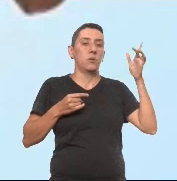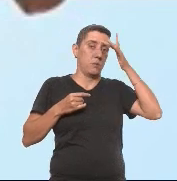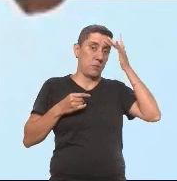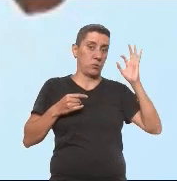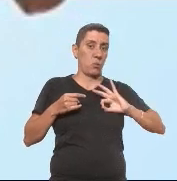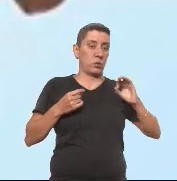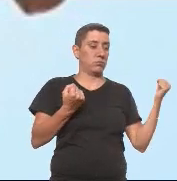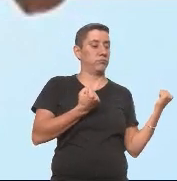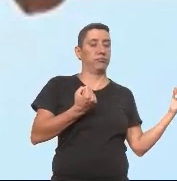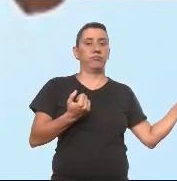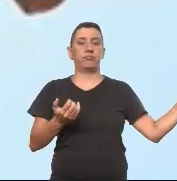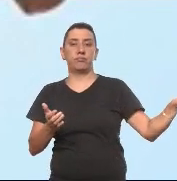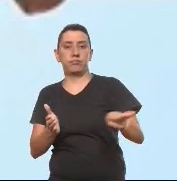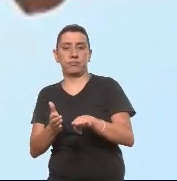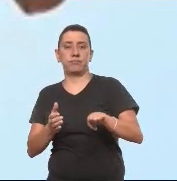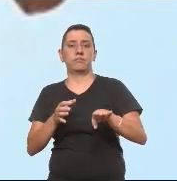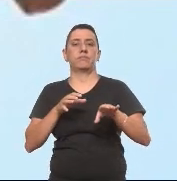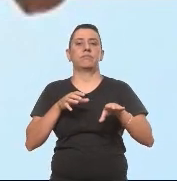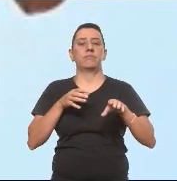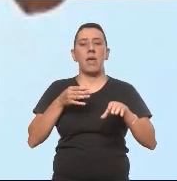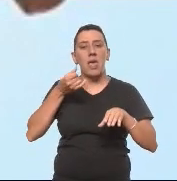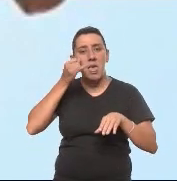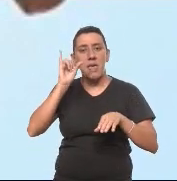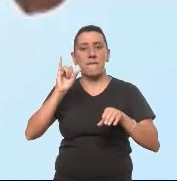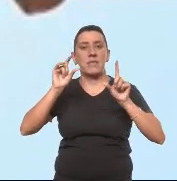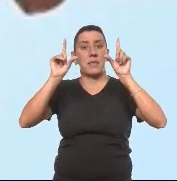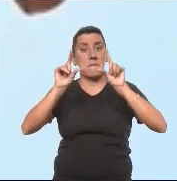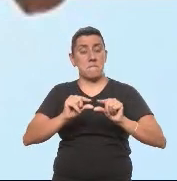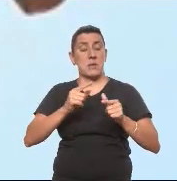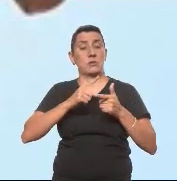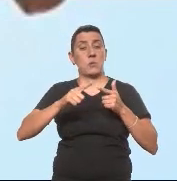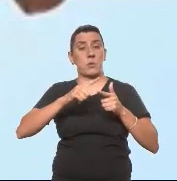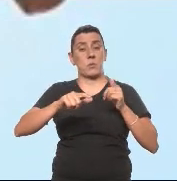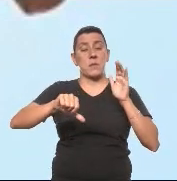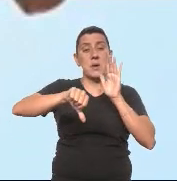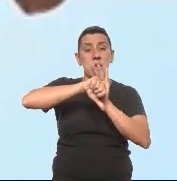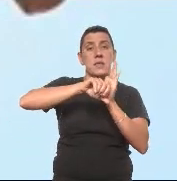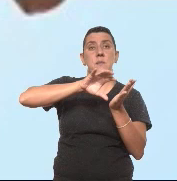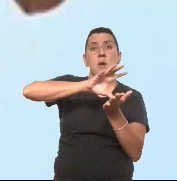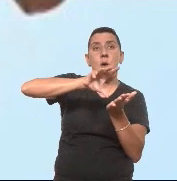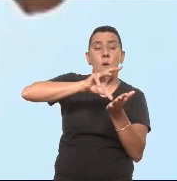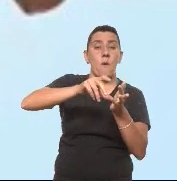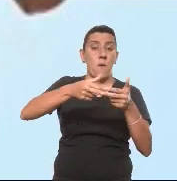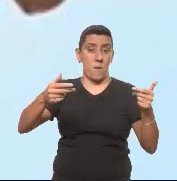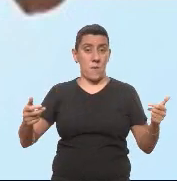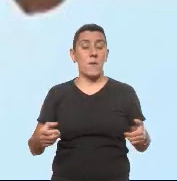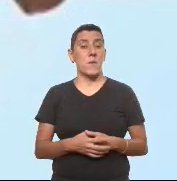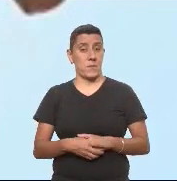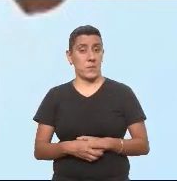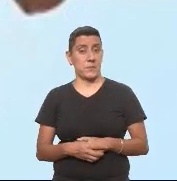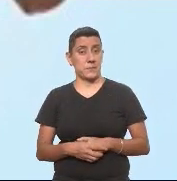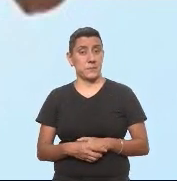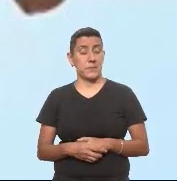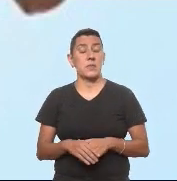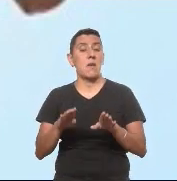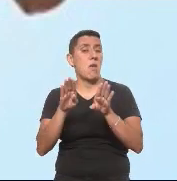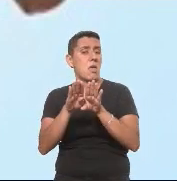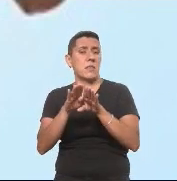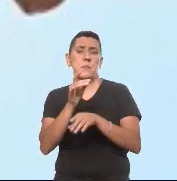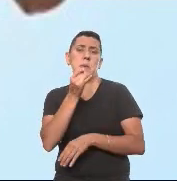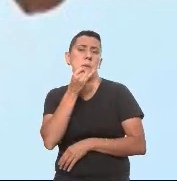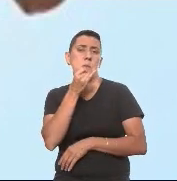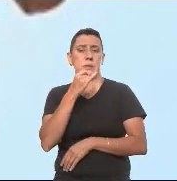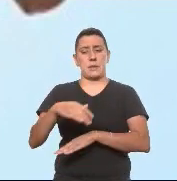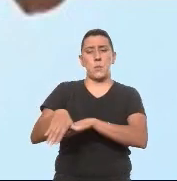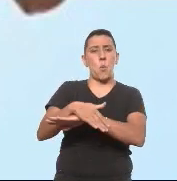a gente sabe que são inevitáveis ou por exemplo monitorar ruas para saber se alguém algum pedestre cruza em